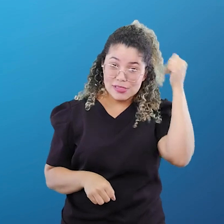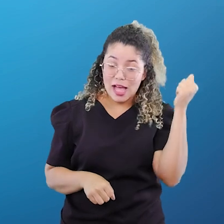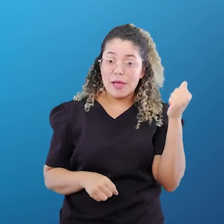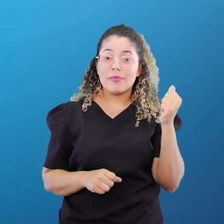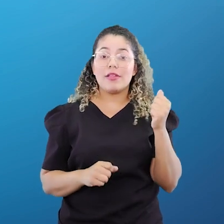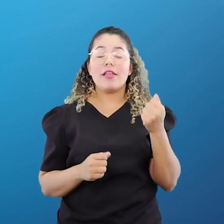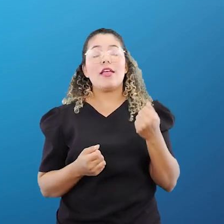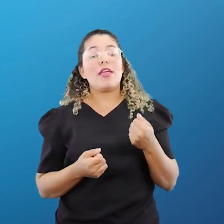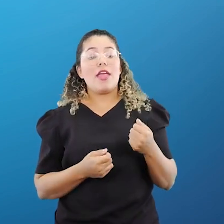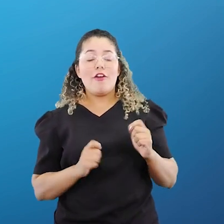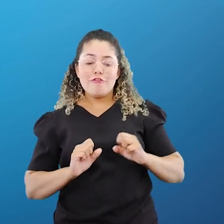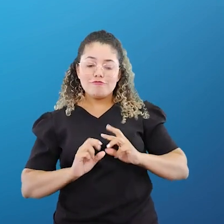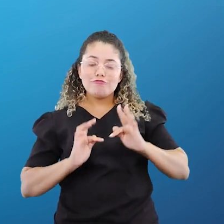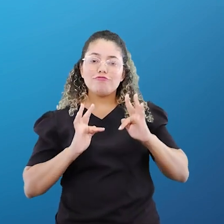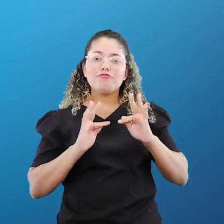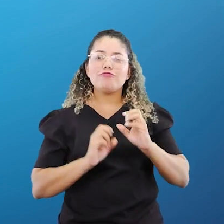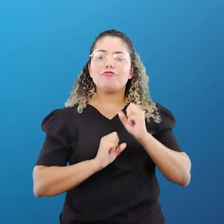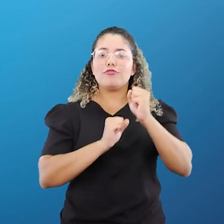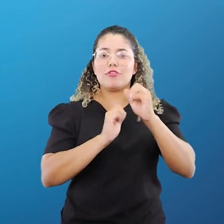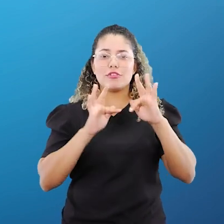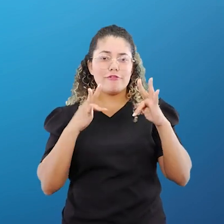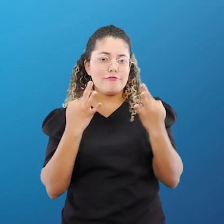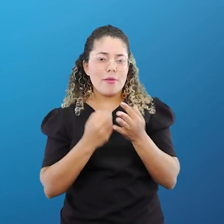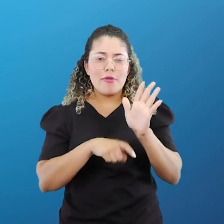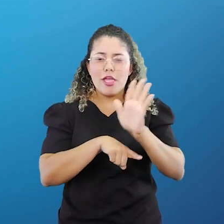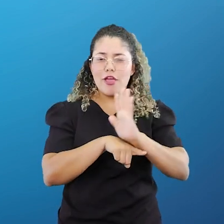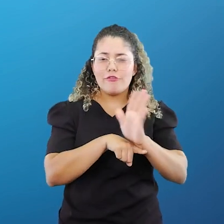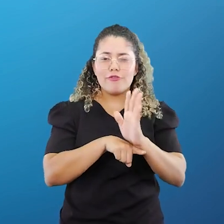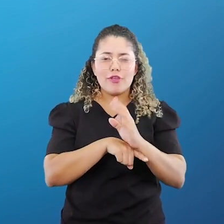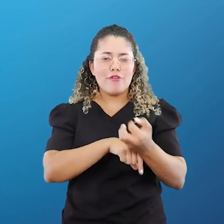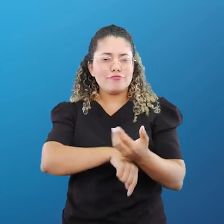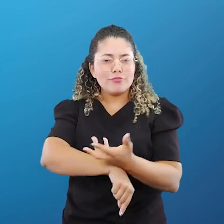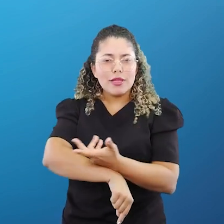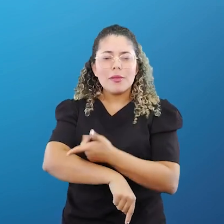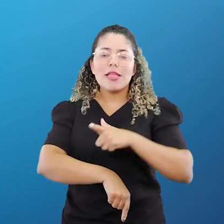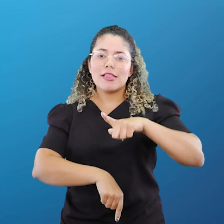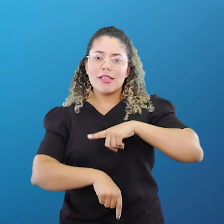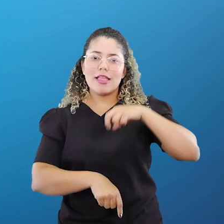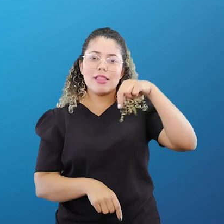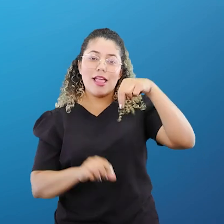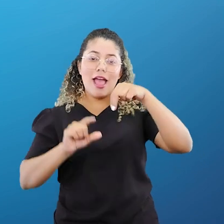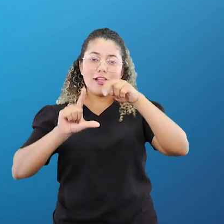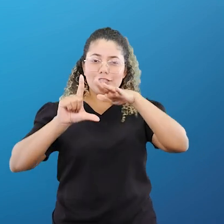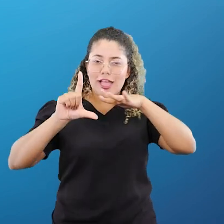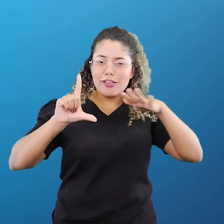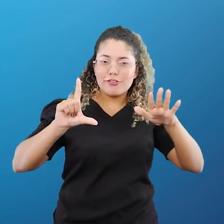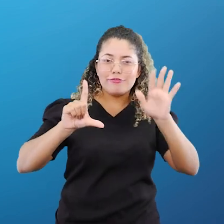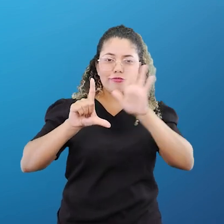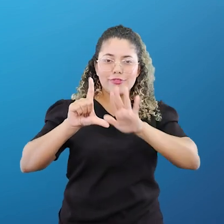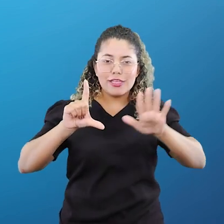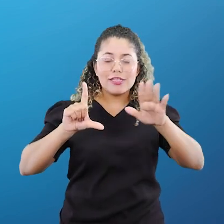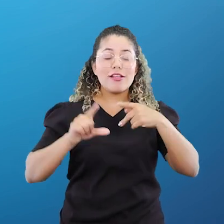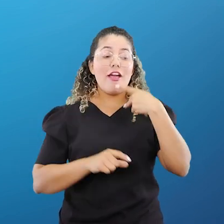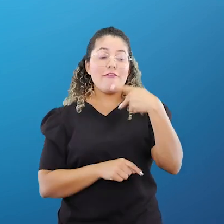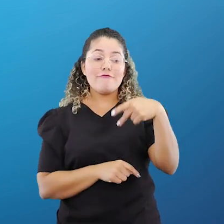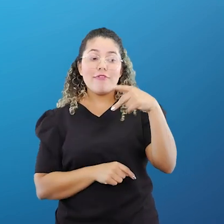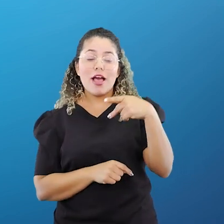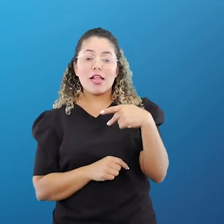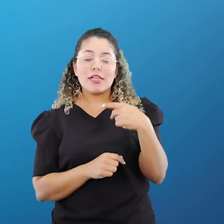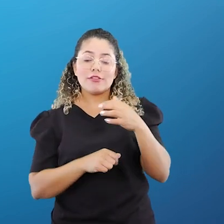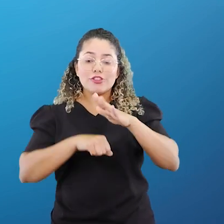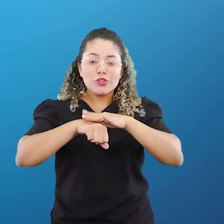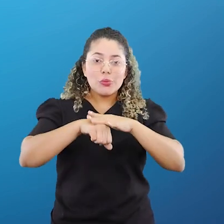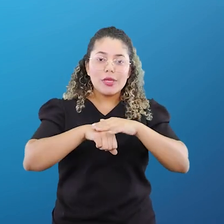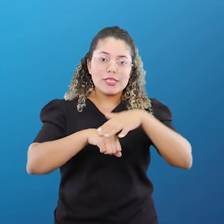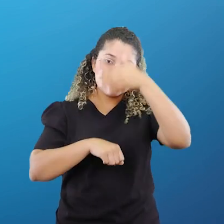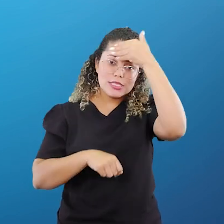força de sua família. É um filme emocionante, disponível também na Netflix, por exemplo, que fala sobre a doença de Alzheimer, o drama que ela